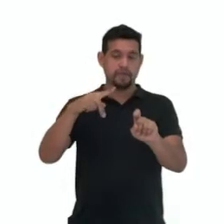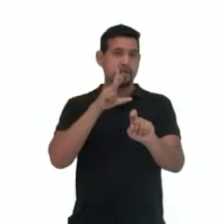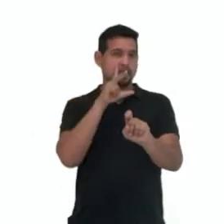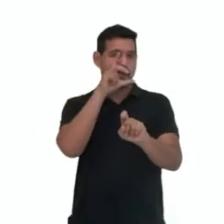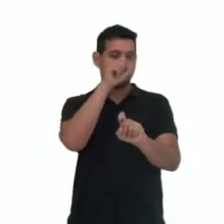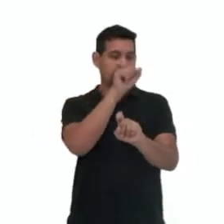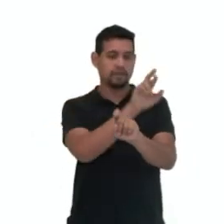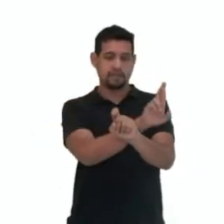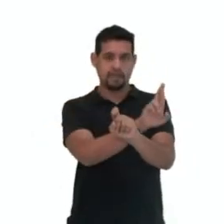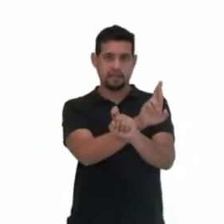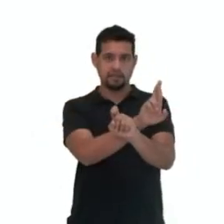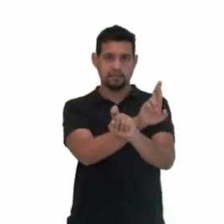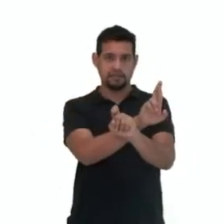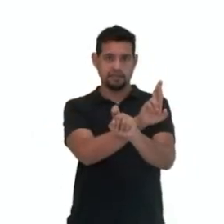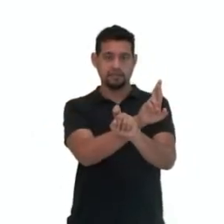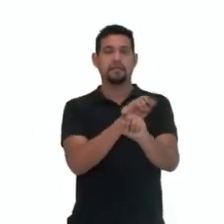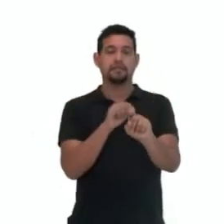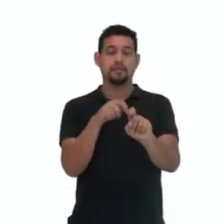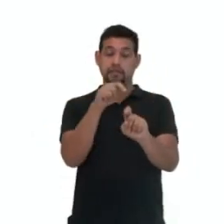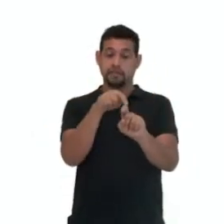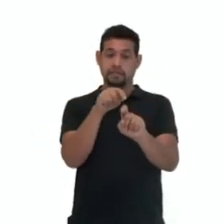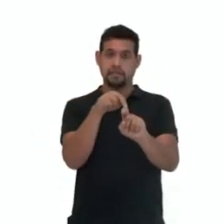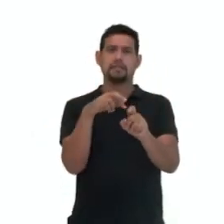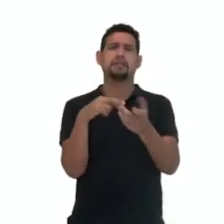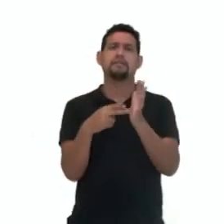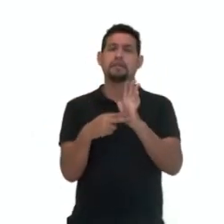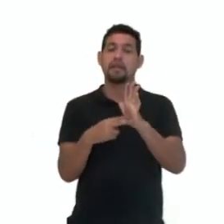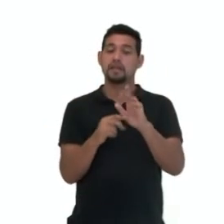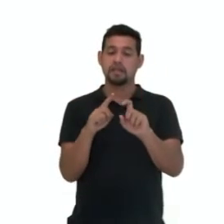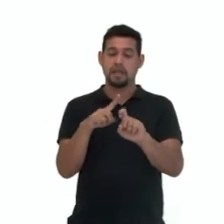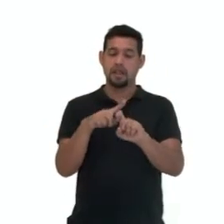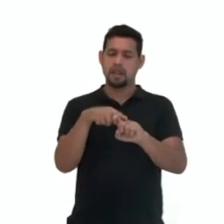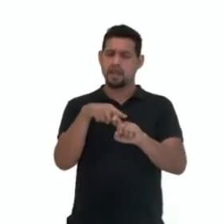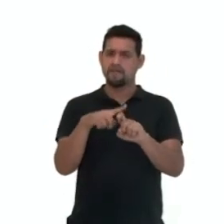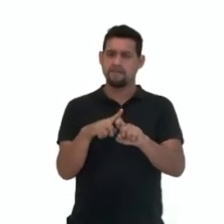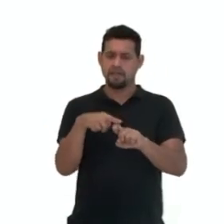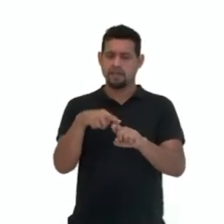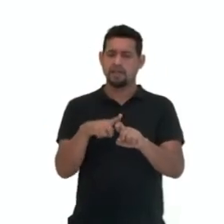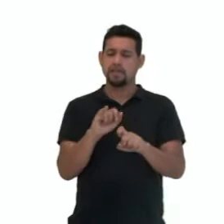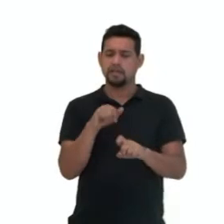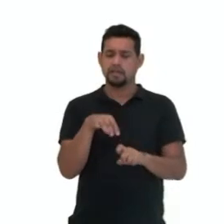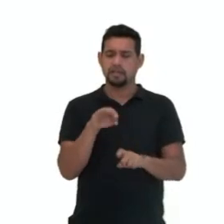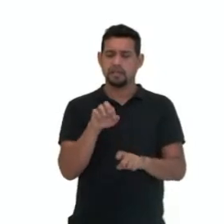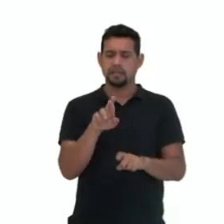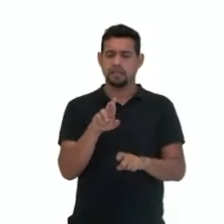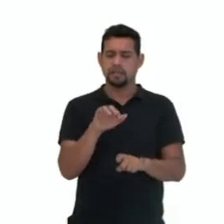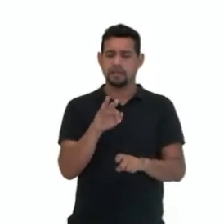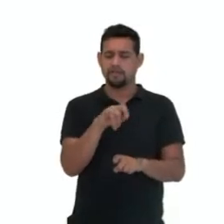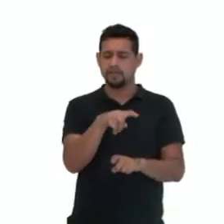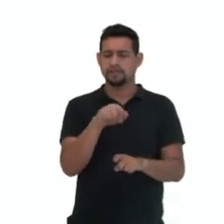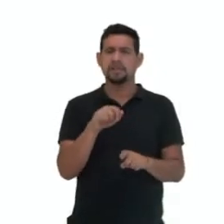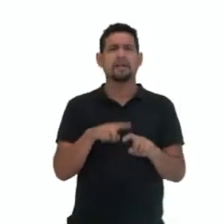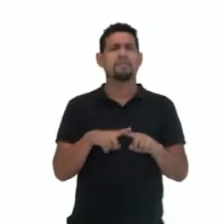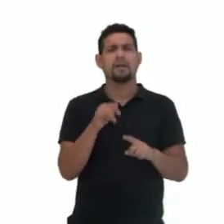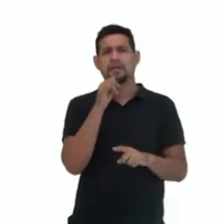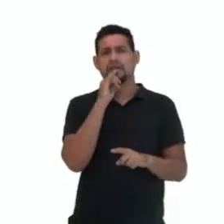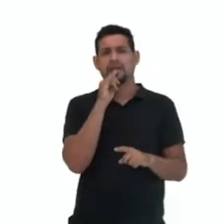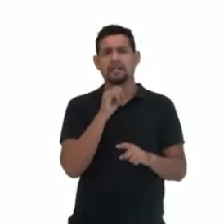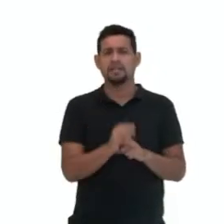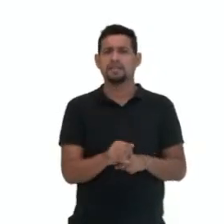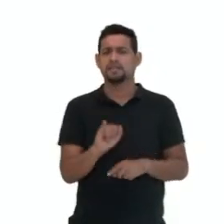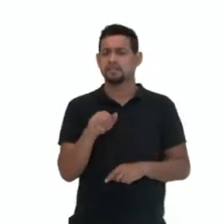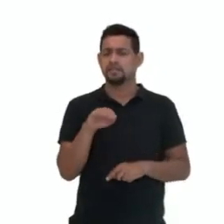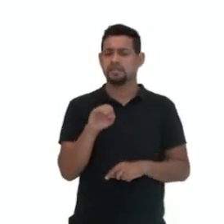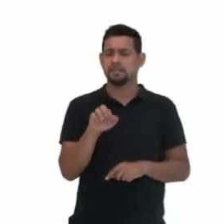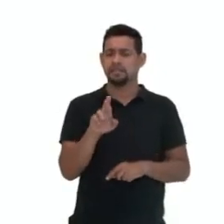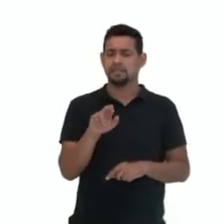a força resistente. Isso na alavanca interfixa. E na alavanca interpotente,